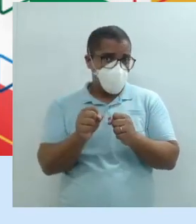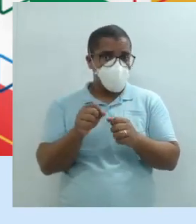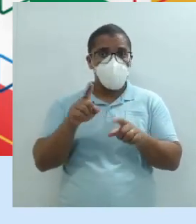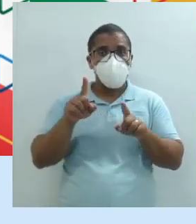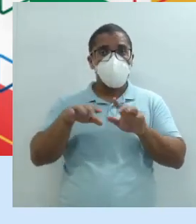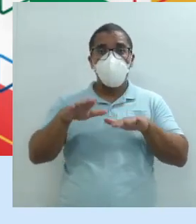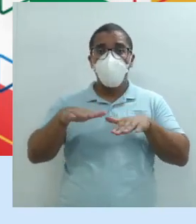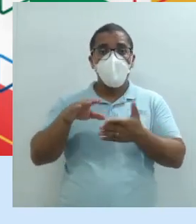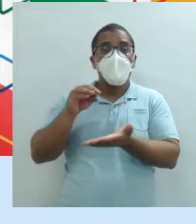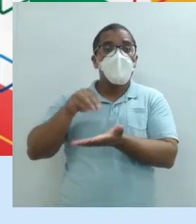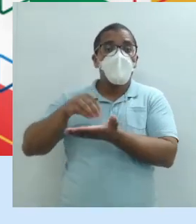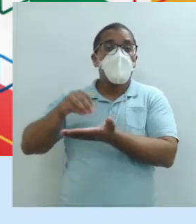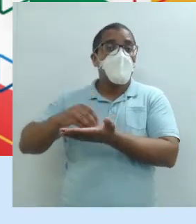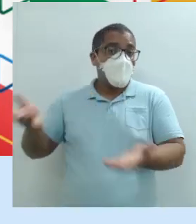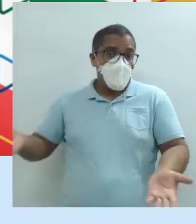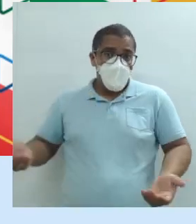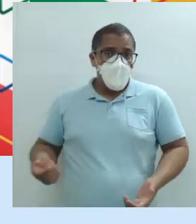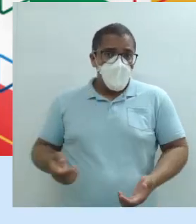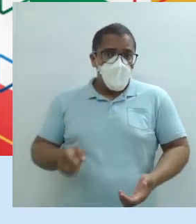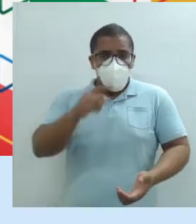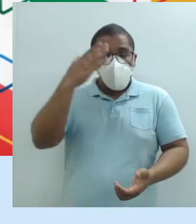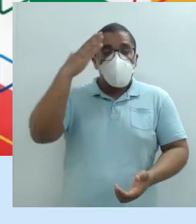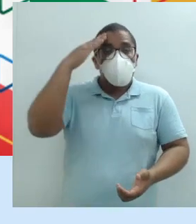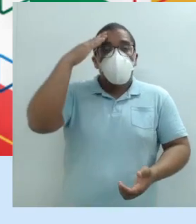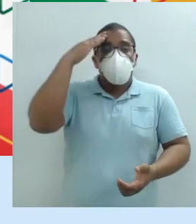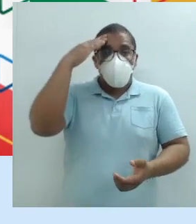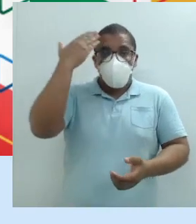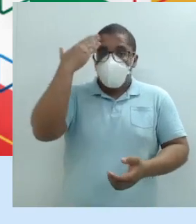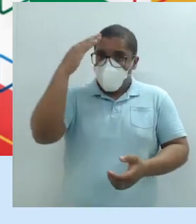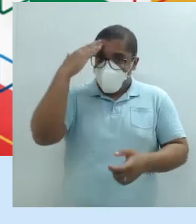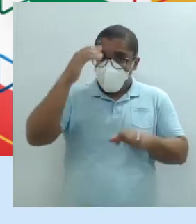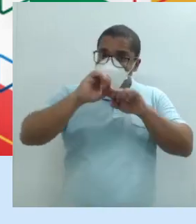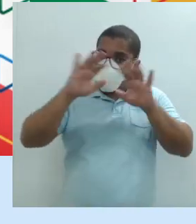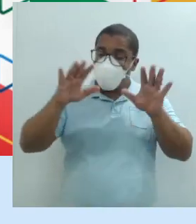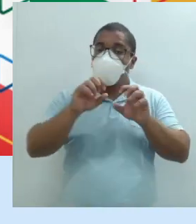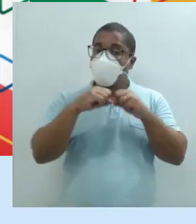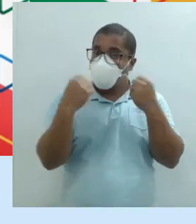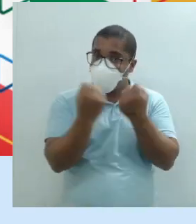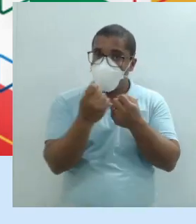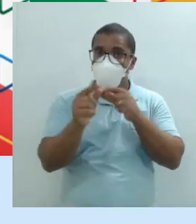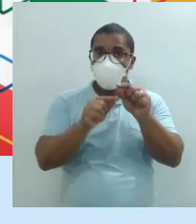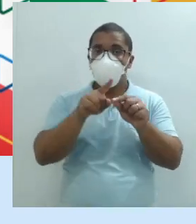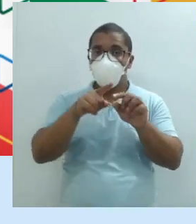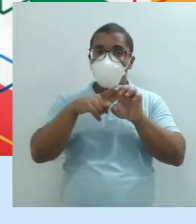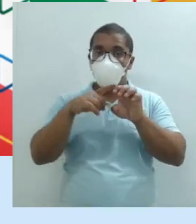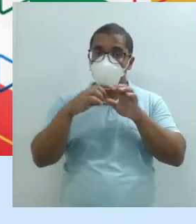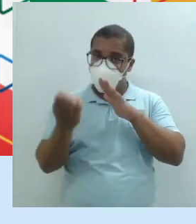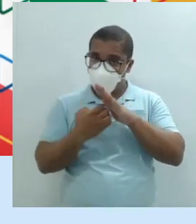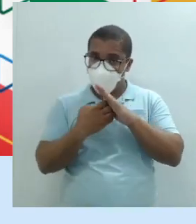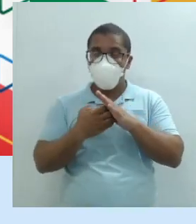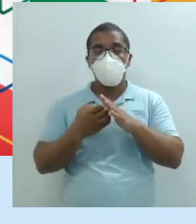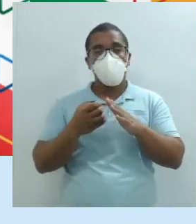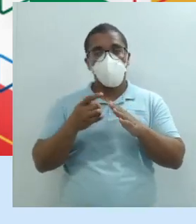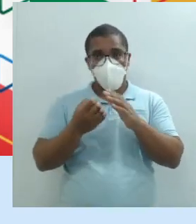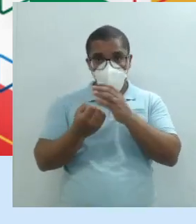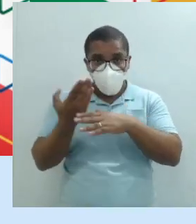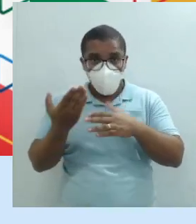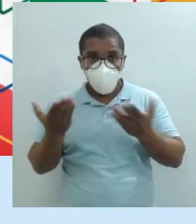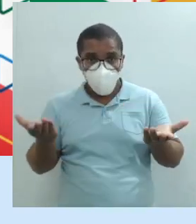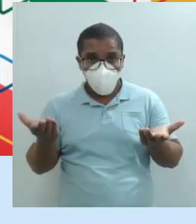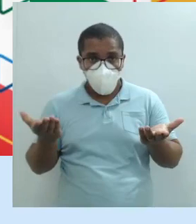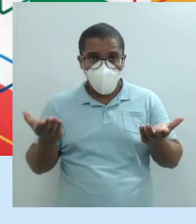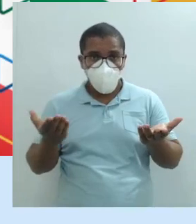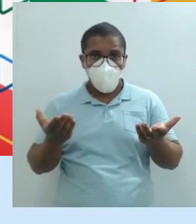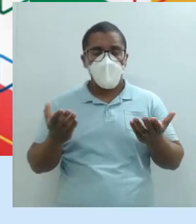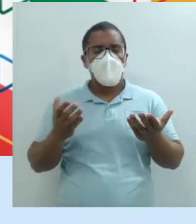faça isso. Né? Tenha a sua consciência social também, seja uma empresa que você vai fundar ali, que você